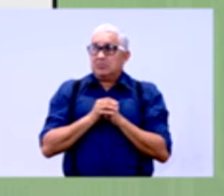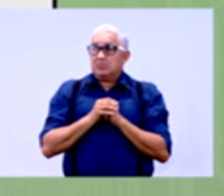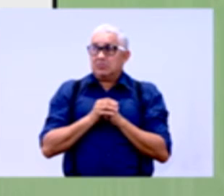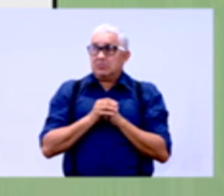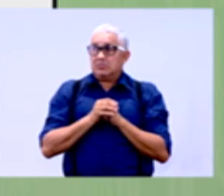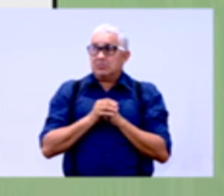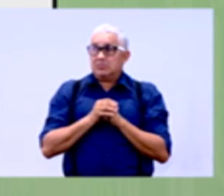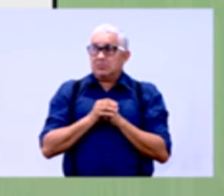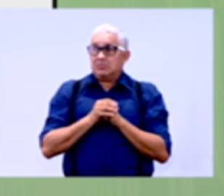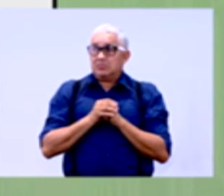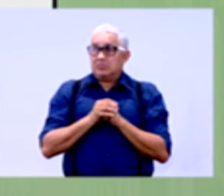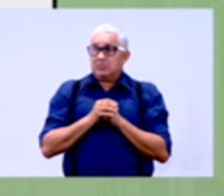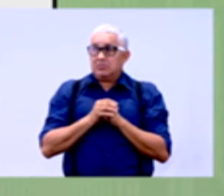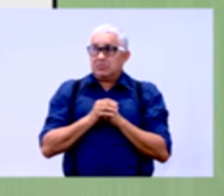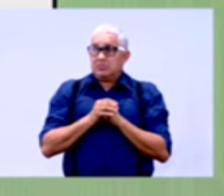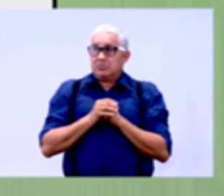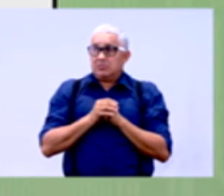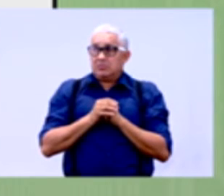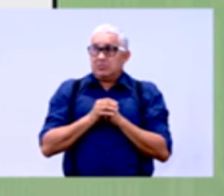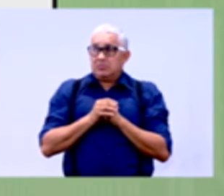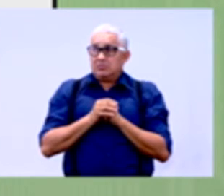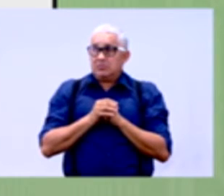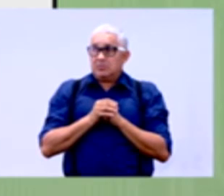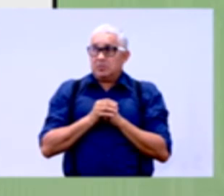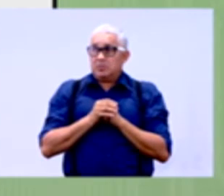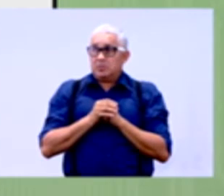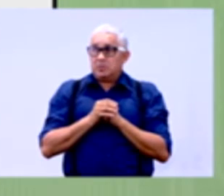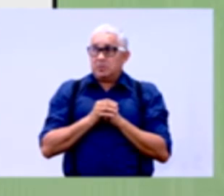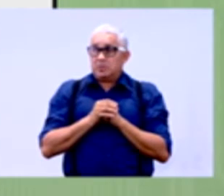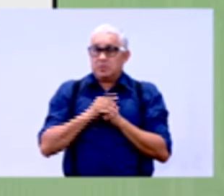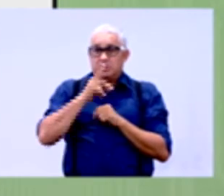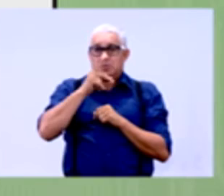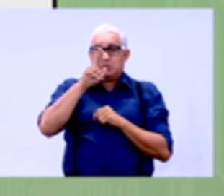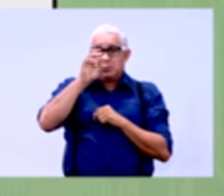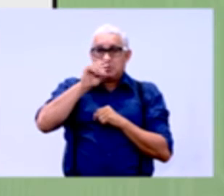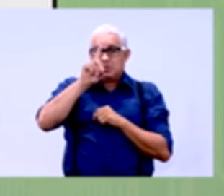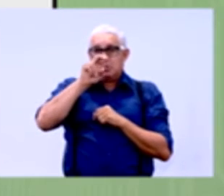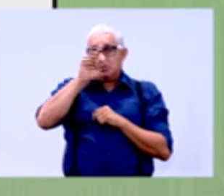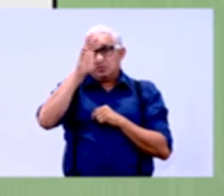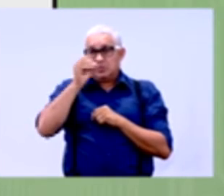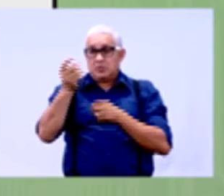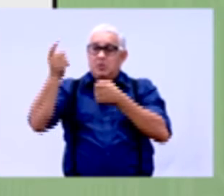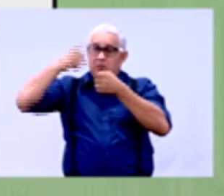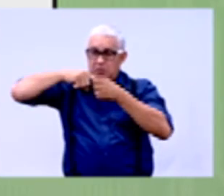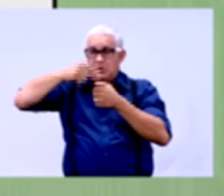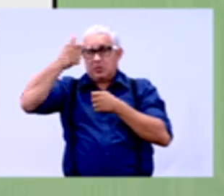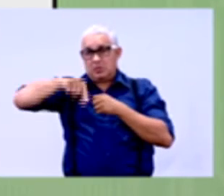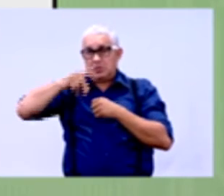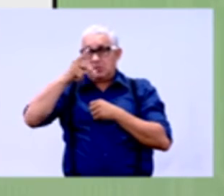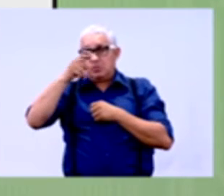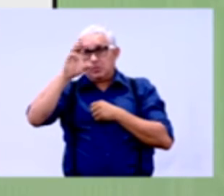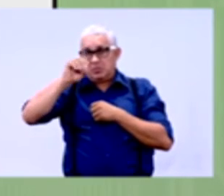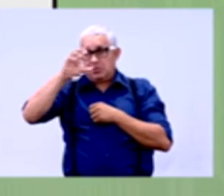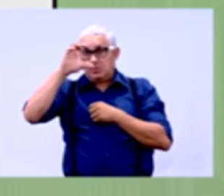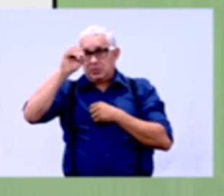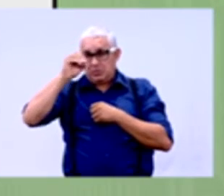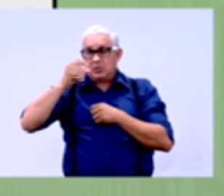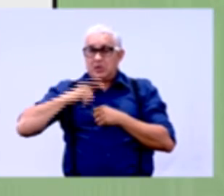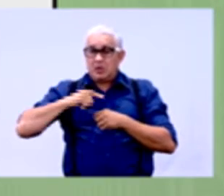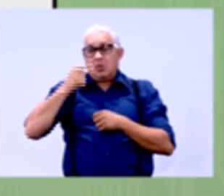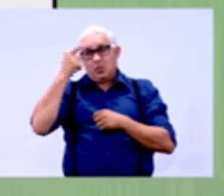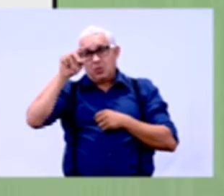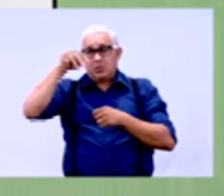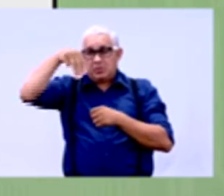venda chama aqui o produto, que vai retornar de novo aqui o preço. Então é outro método